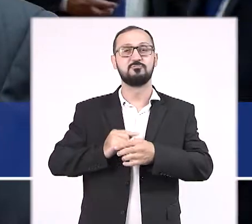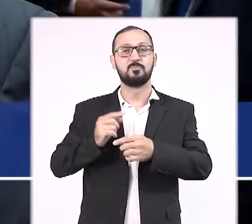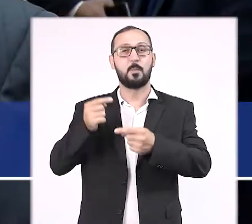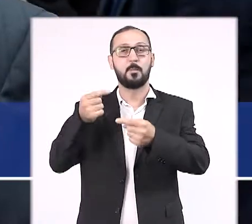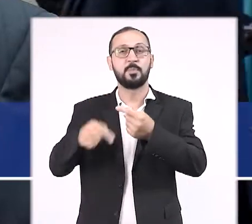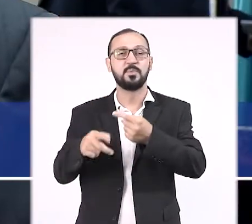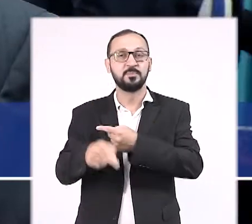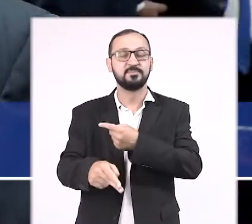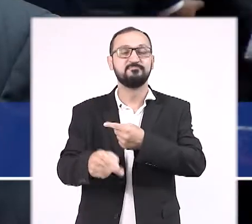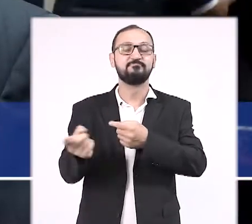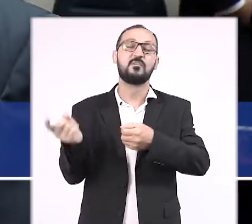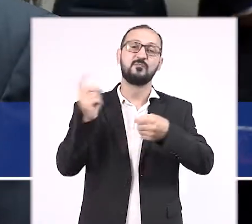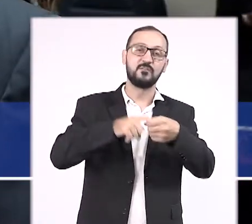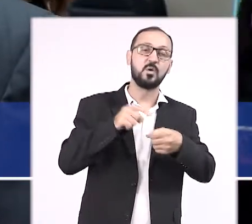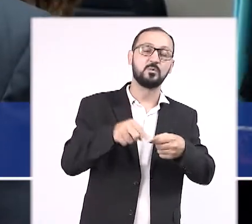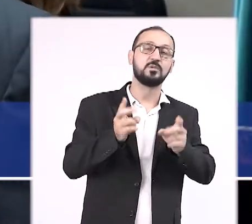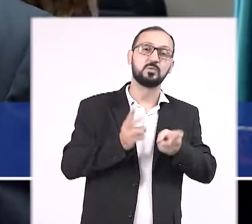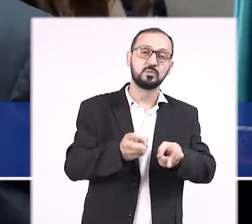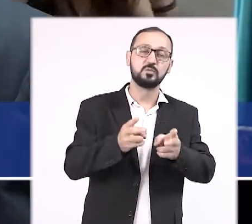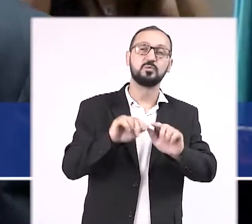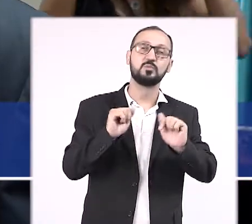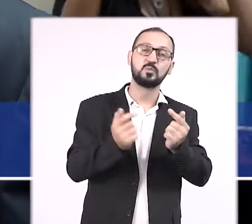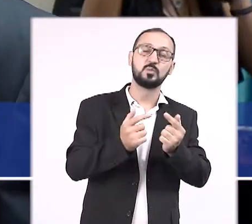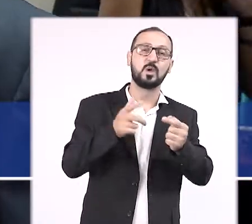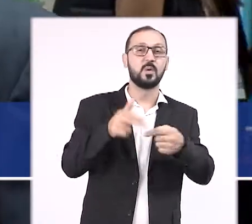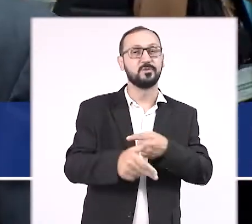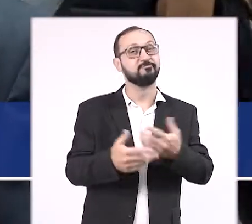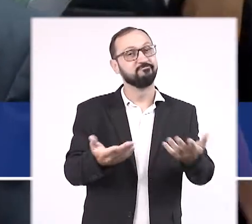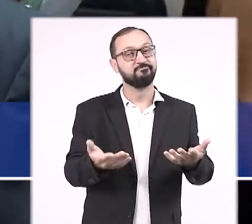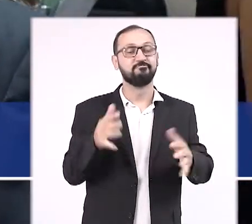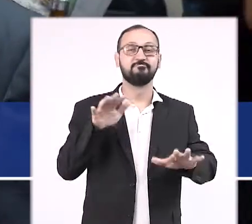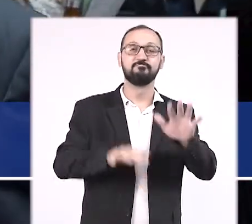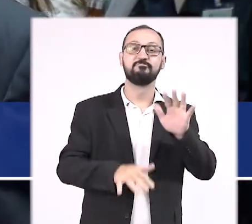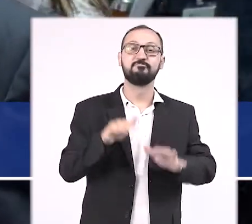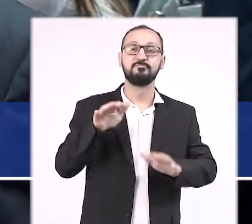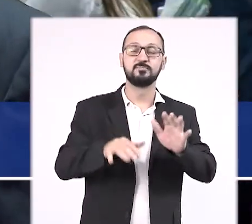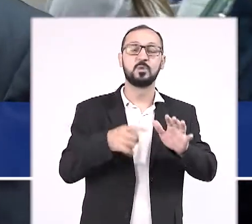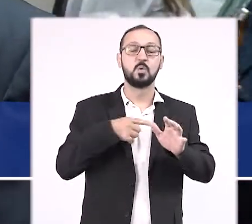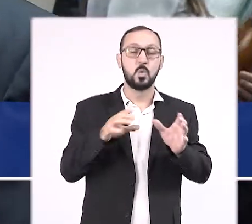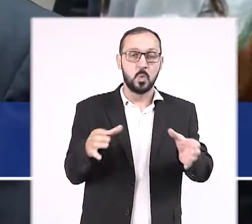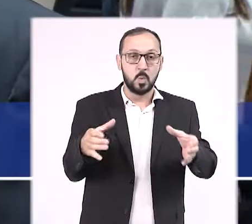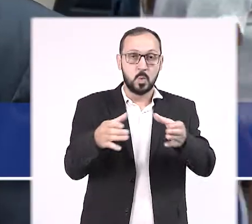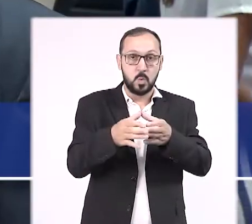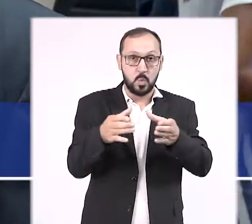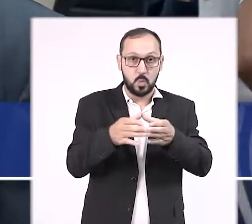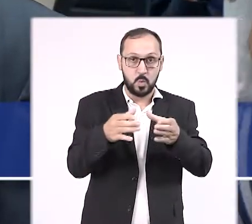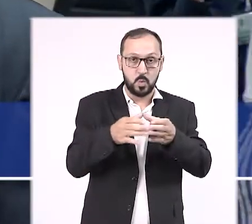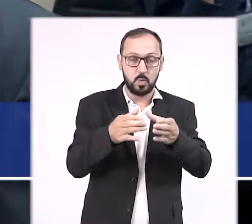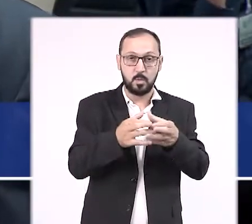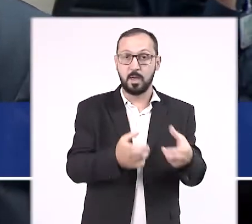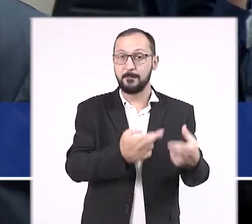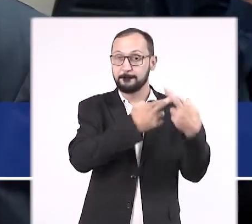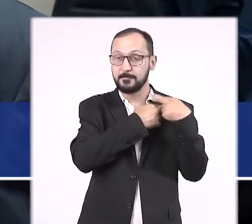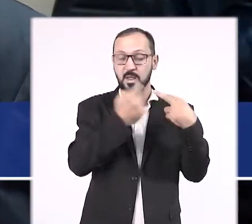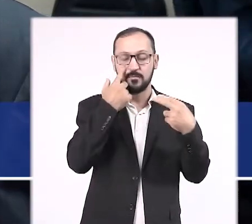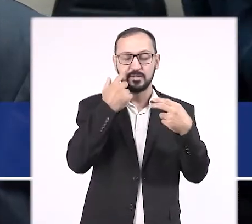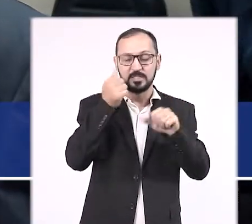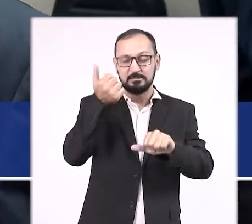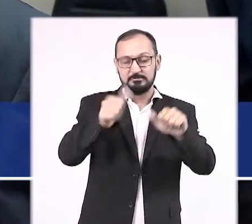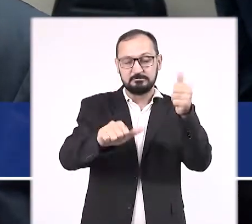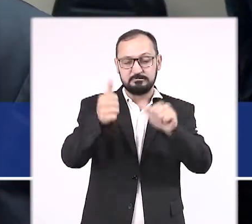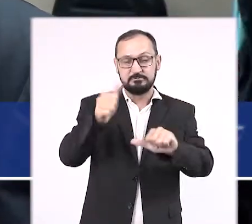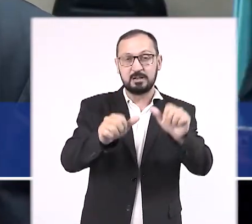e depois ele volta para casa e se mantém o veto, né? Então eu acho que o papel dessa comissão é de fazer uma